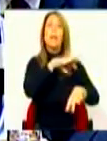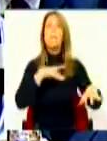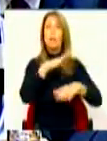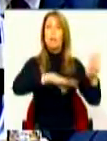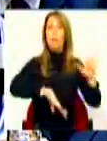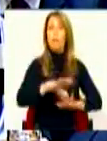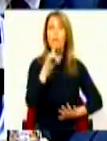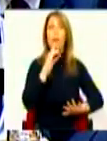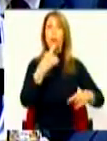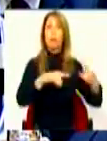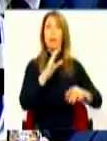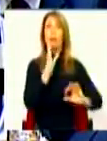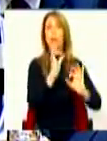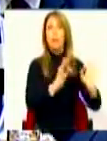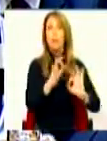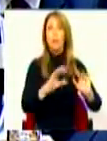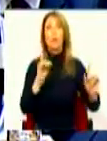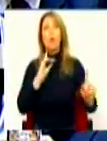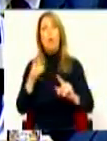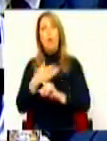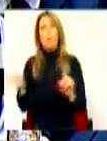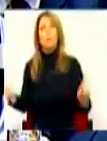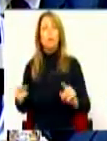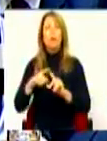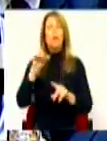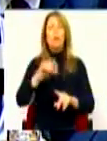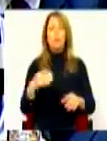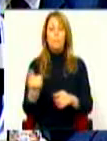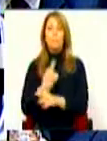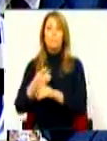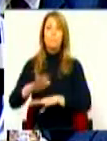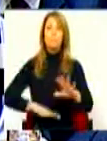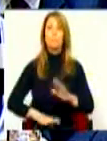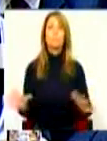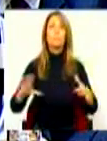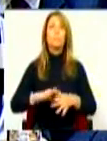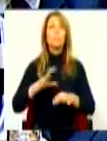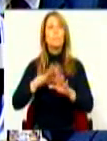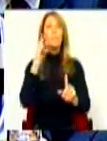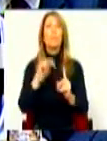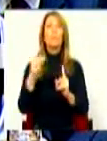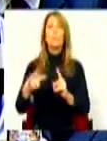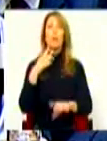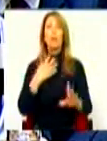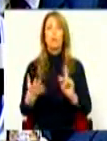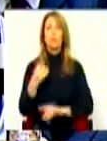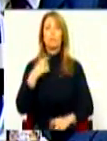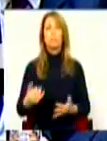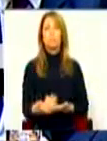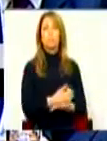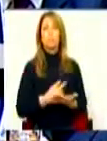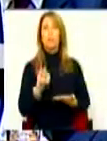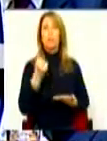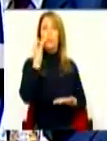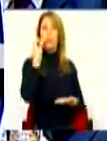órgãos, impondo aos Estados-partes a incriminação de condutas conexas levadas a cabo com a perspectiva de obtenção de um ganho